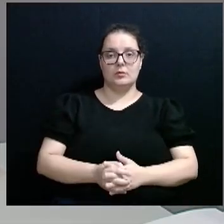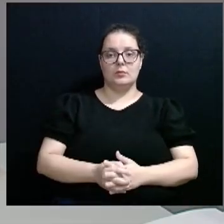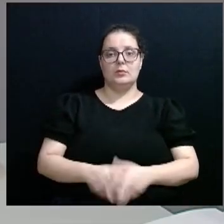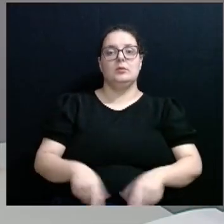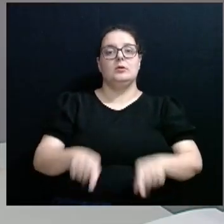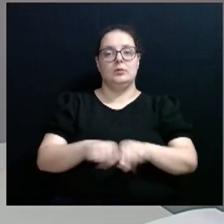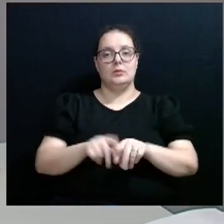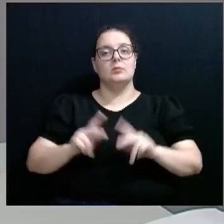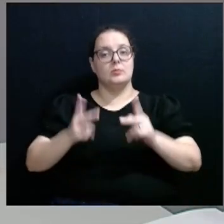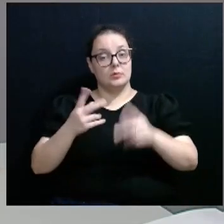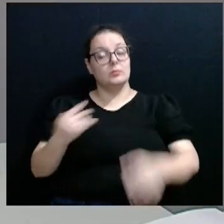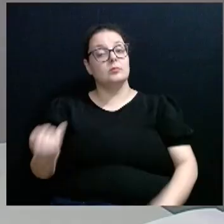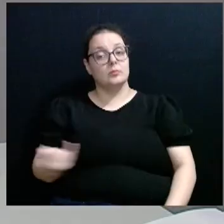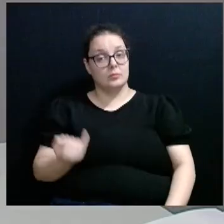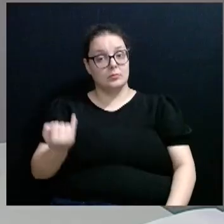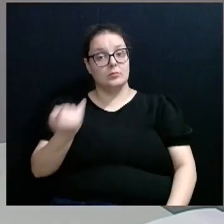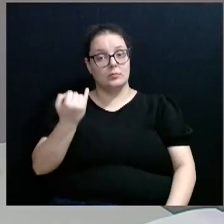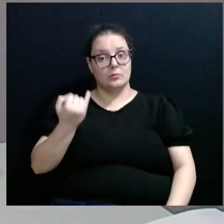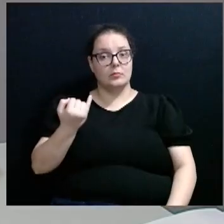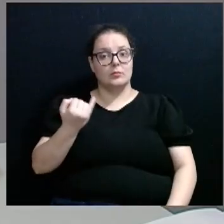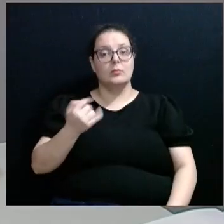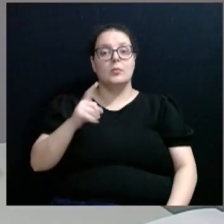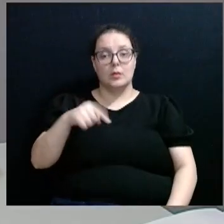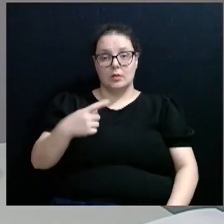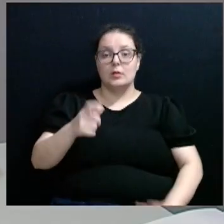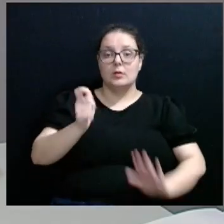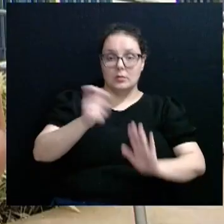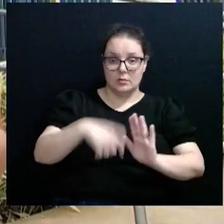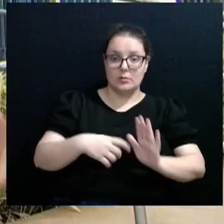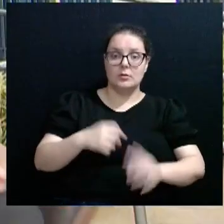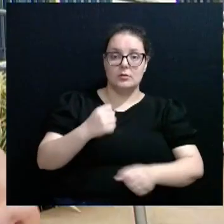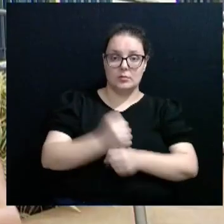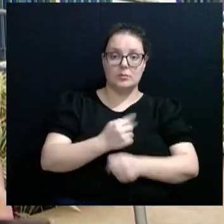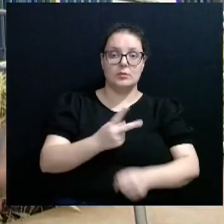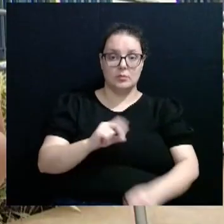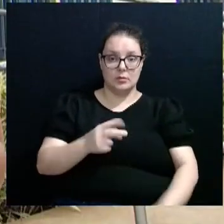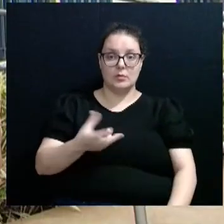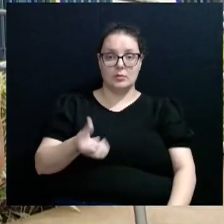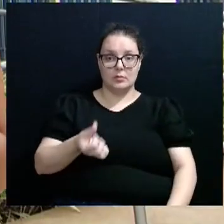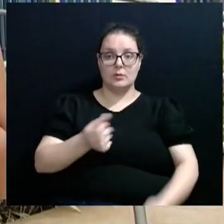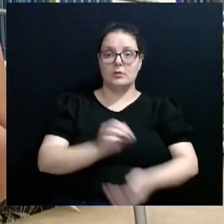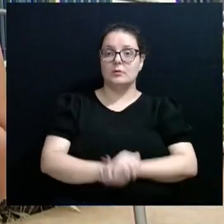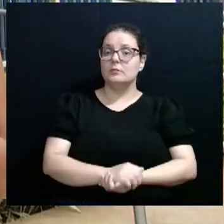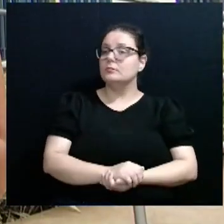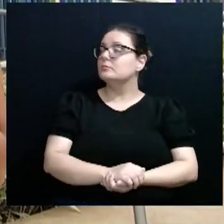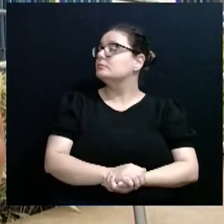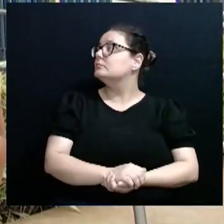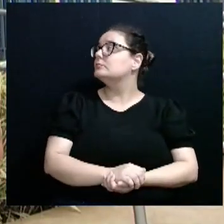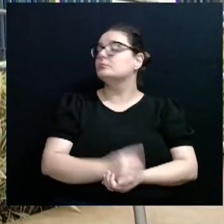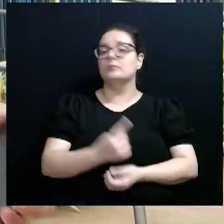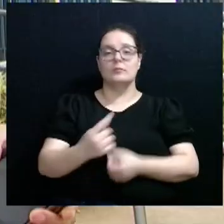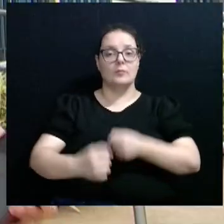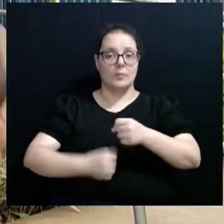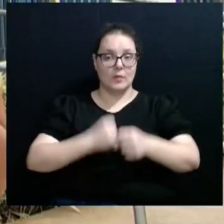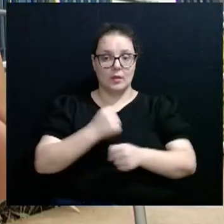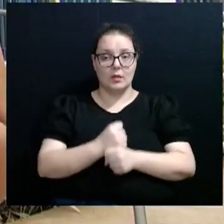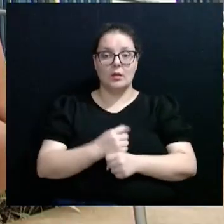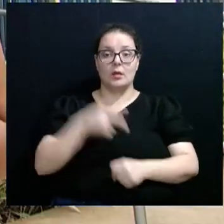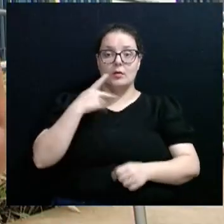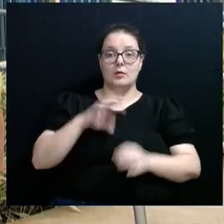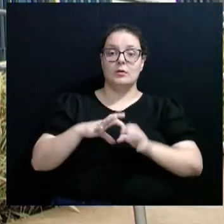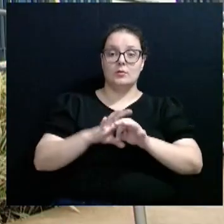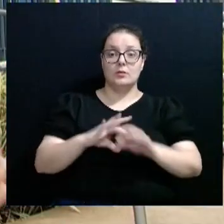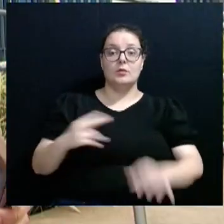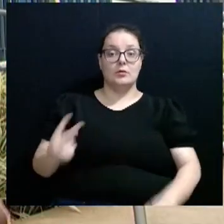importante que vai ser executada nesse ano de 2026. A cada ano, os vereadores podem disponibilizar valores do